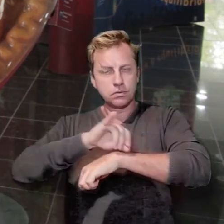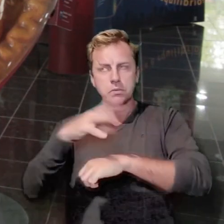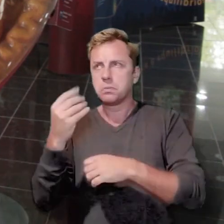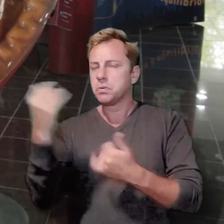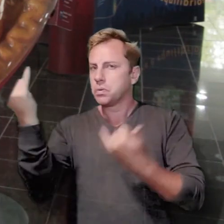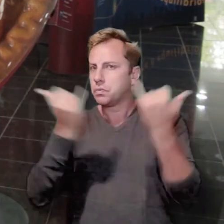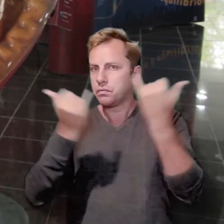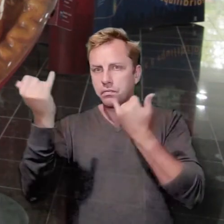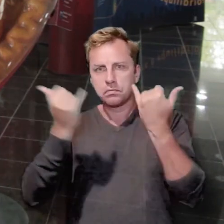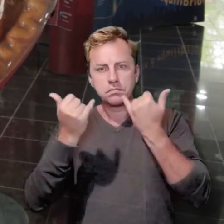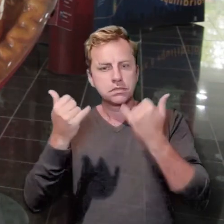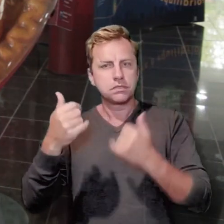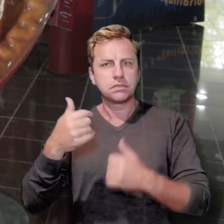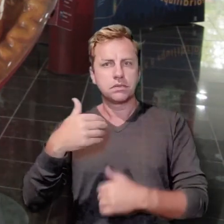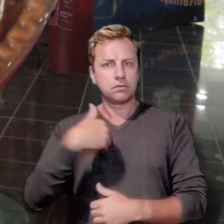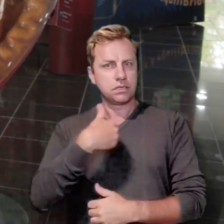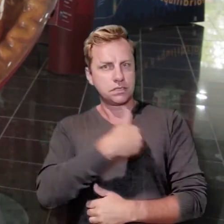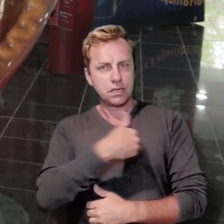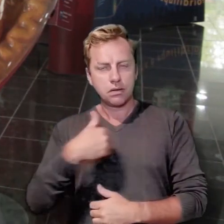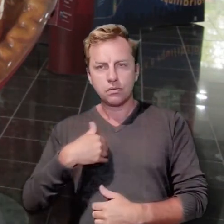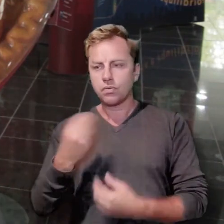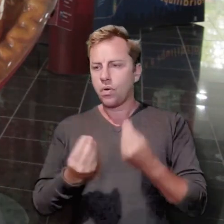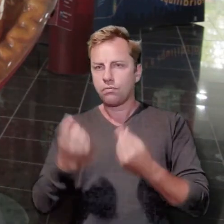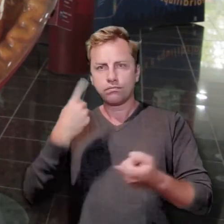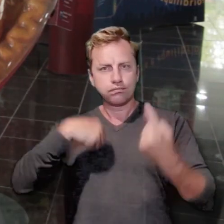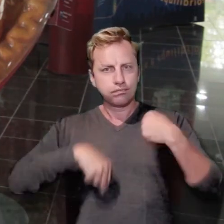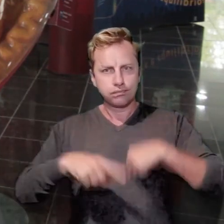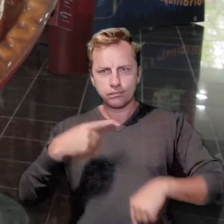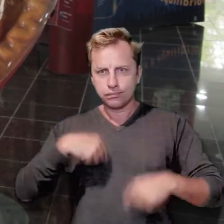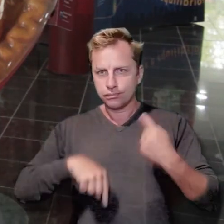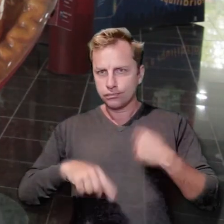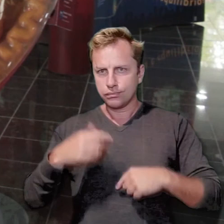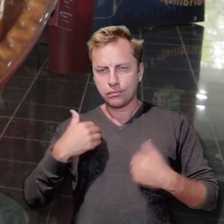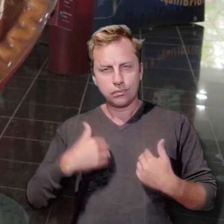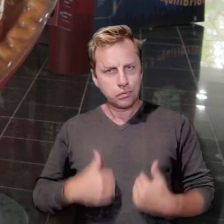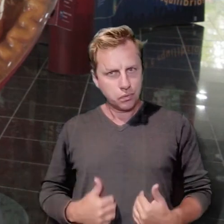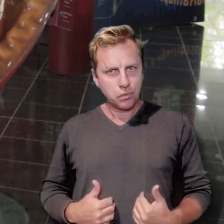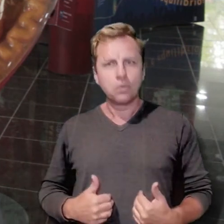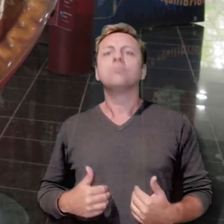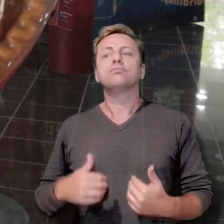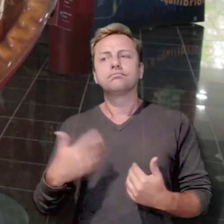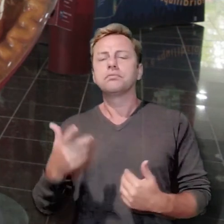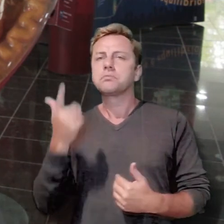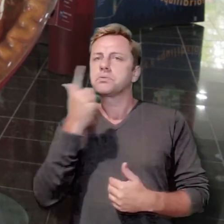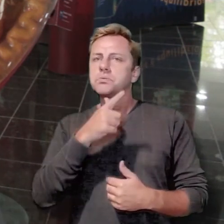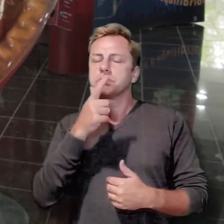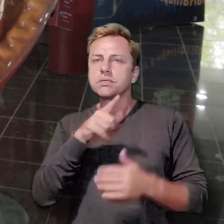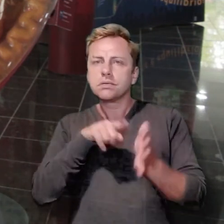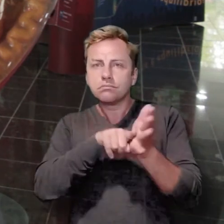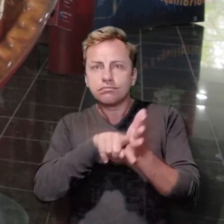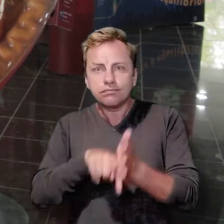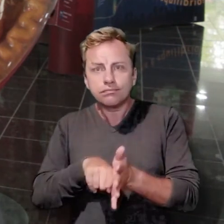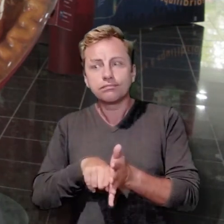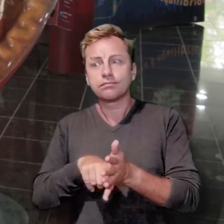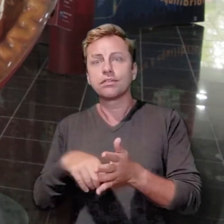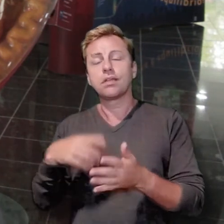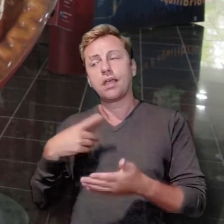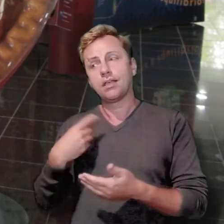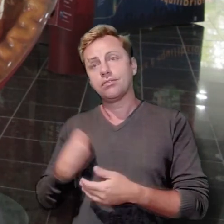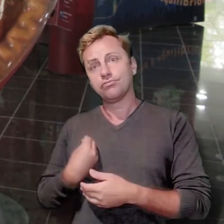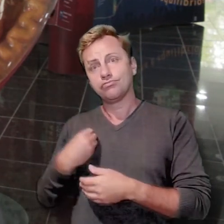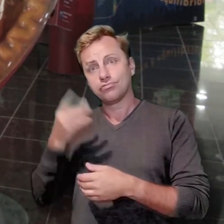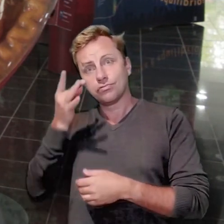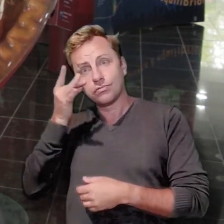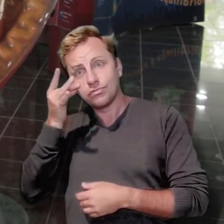muitas informações sobre a nossa saúde, o funcionamento do nosso corpo, para que a gente pudesse explorar